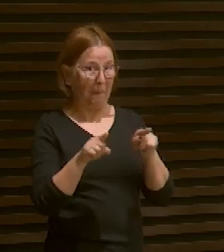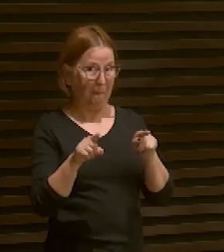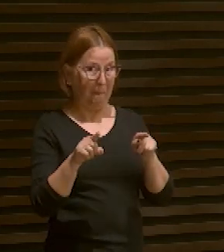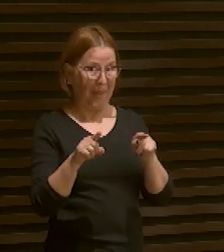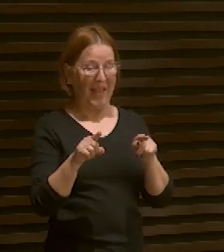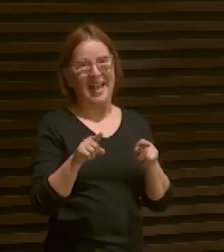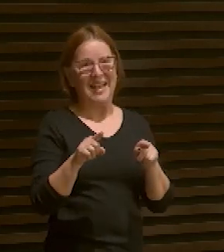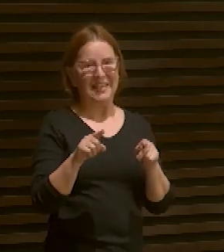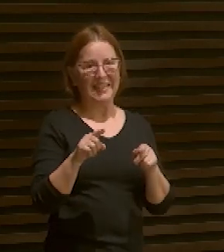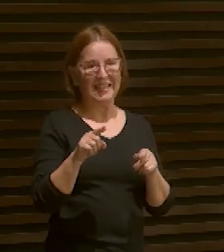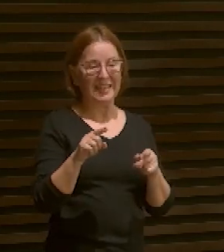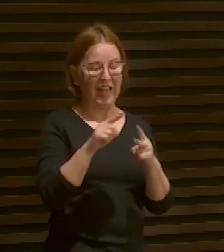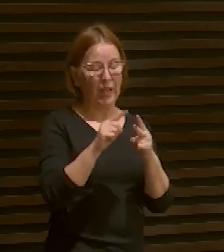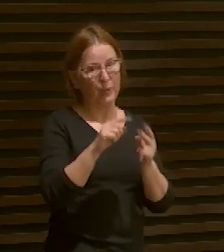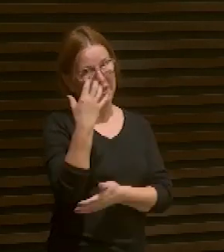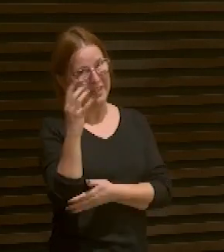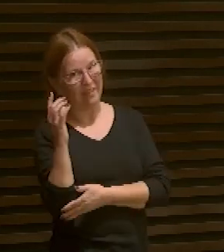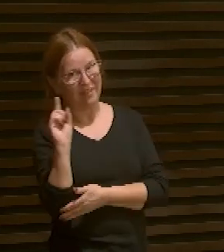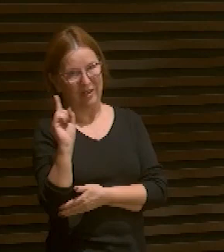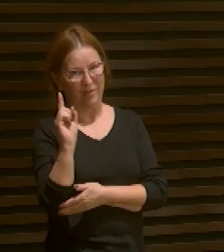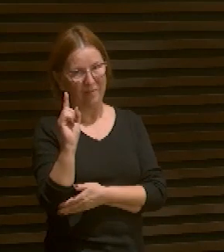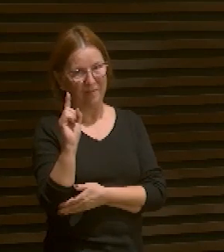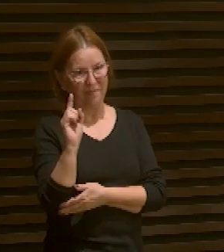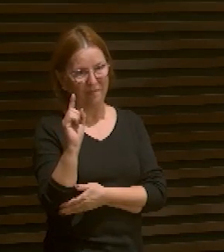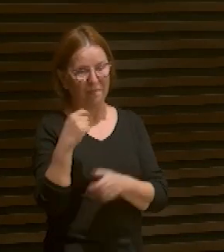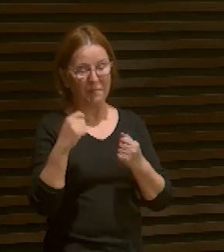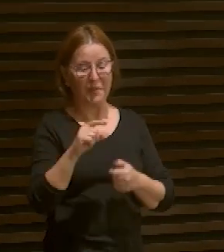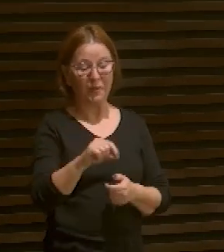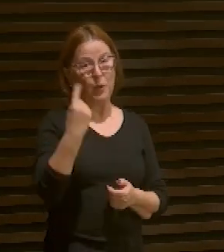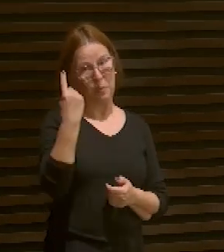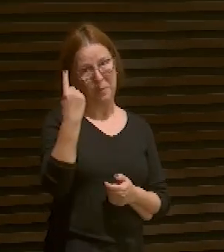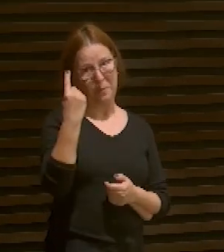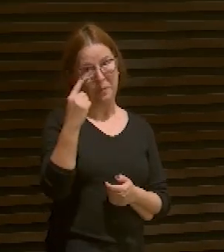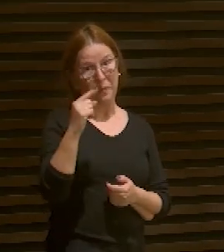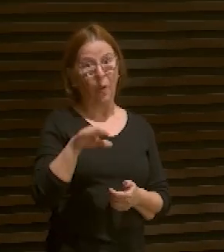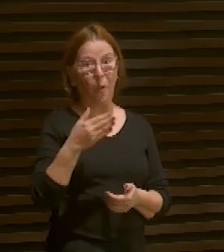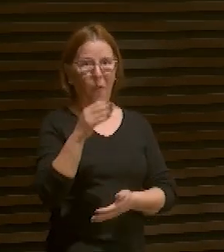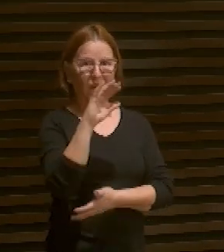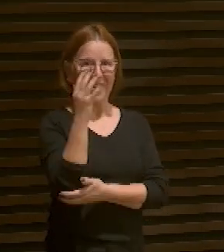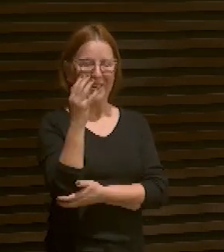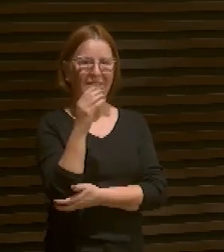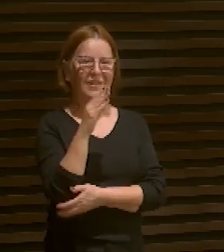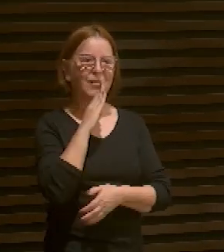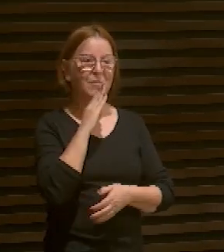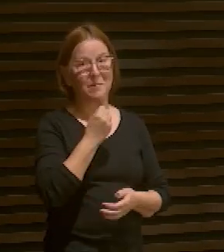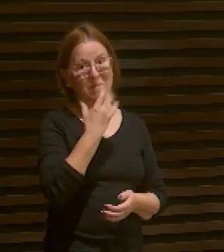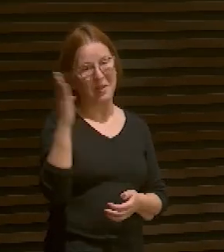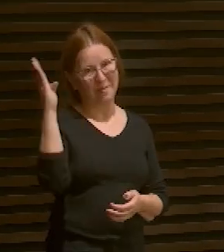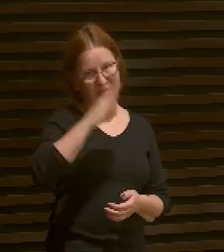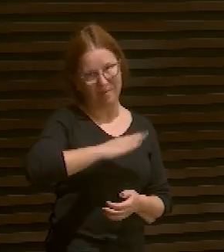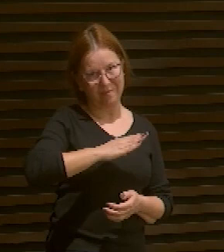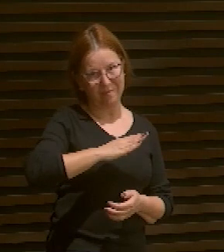opção. Ali ou era um ou era outro. Ou era a árvore do conhecimento do bem e